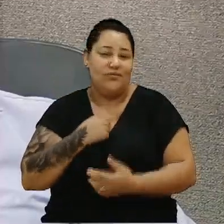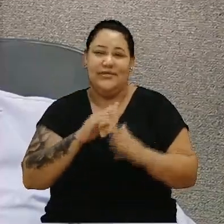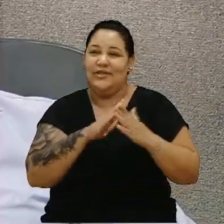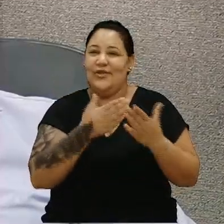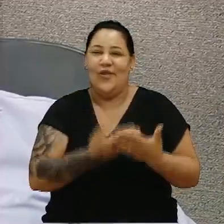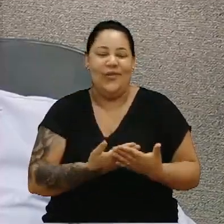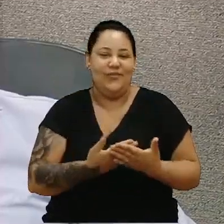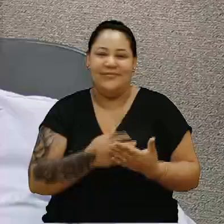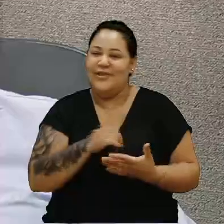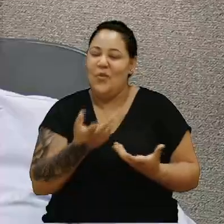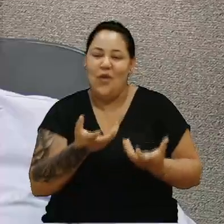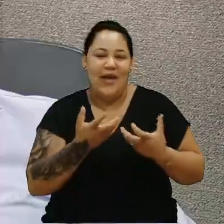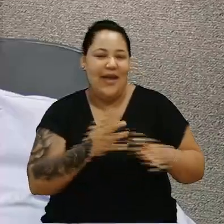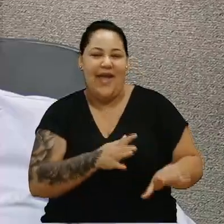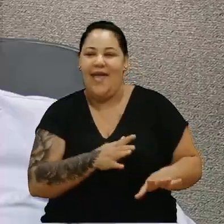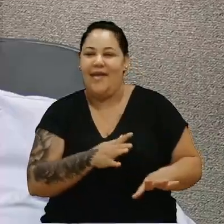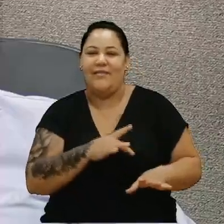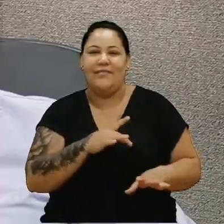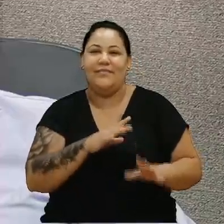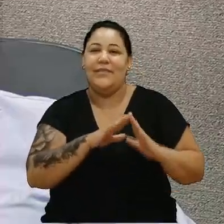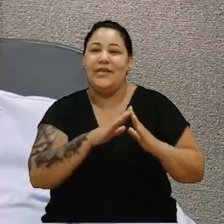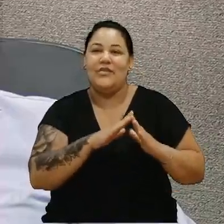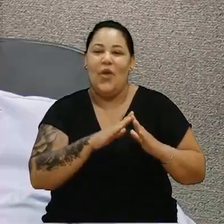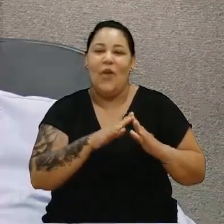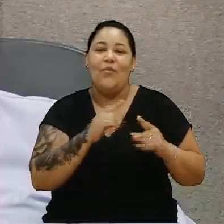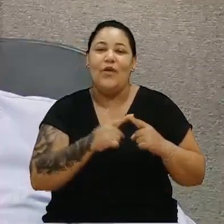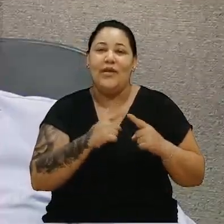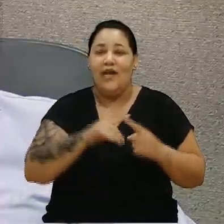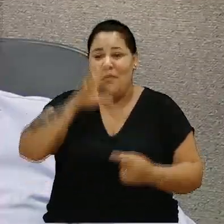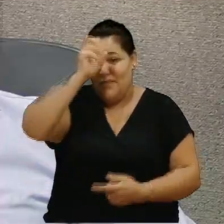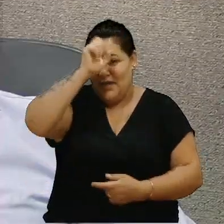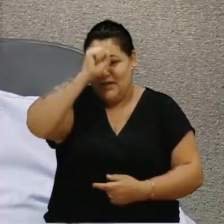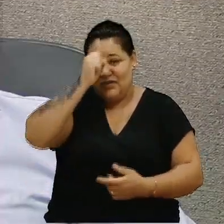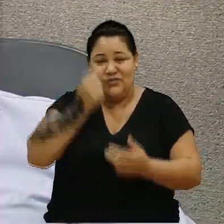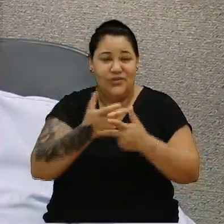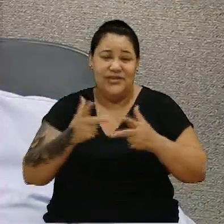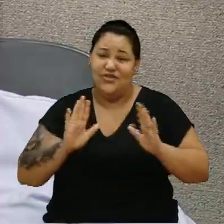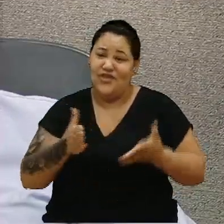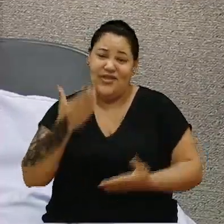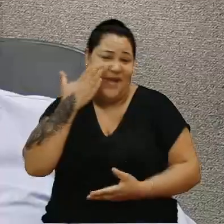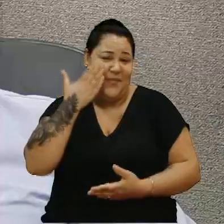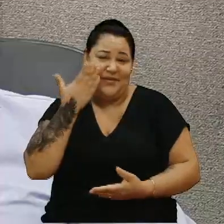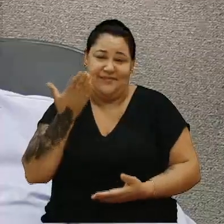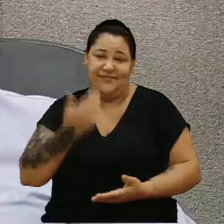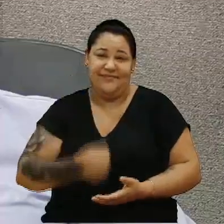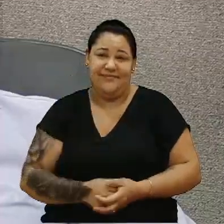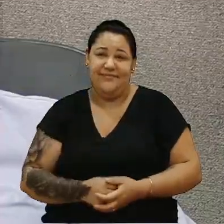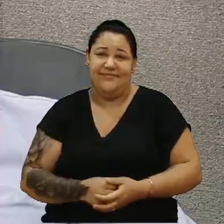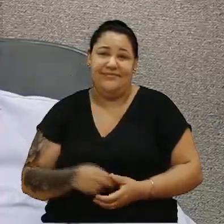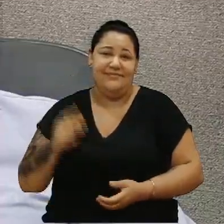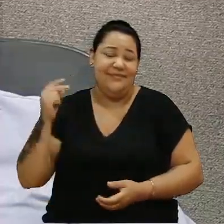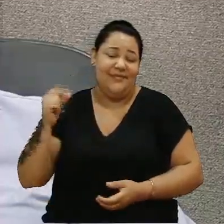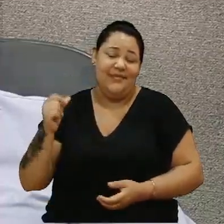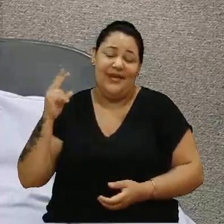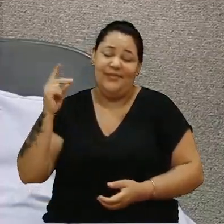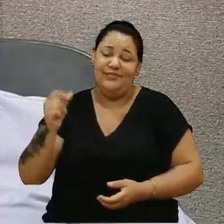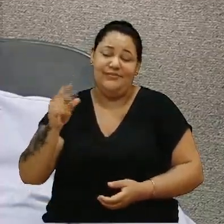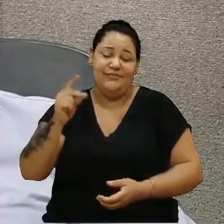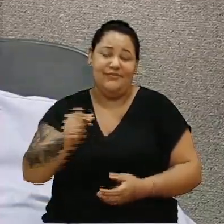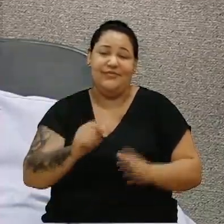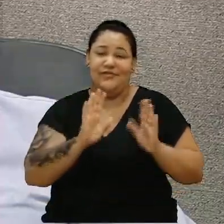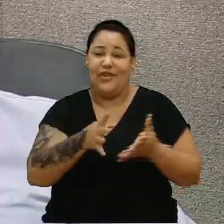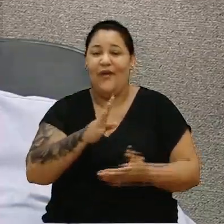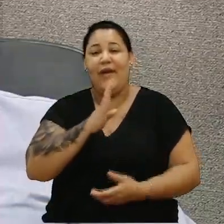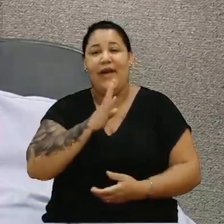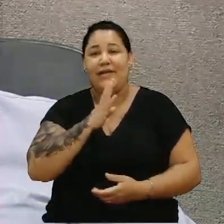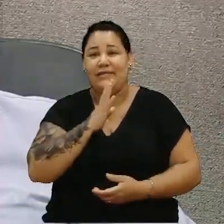vontade de ir para a escola, porque lá eles estão aprendendo coisas que já fazem parte há muito tempo, né, do seu